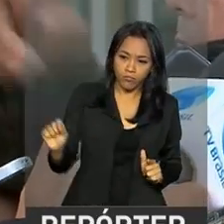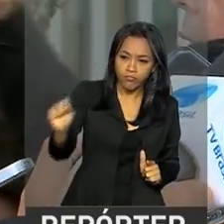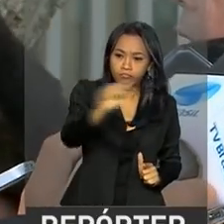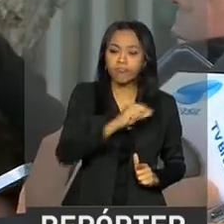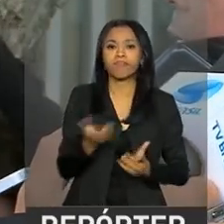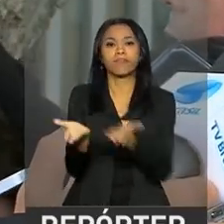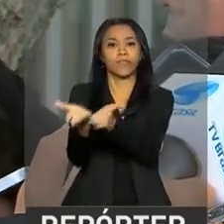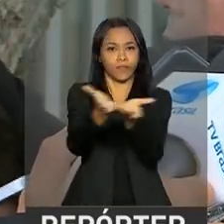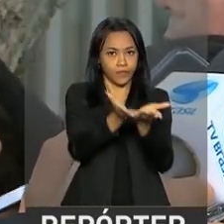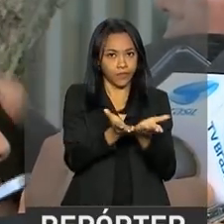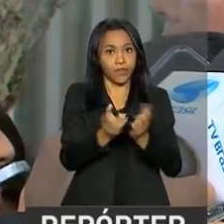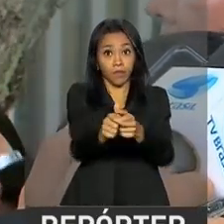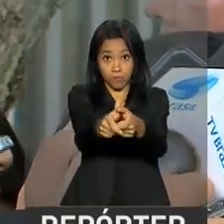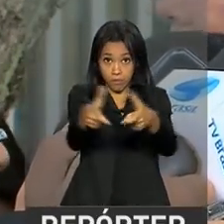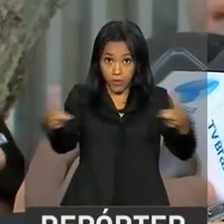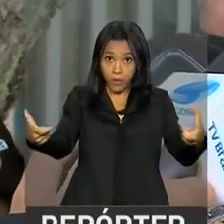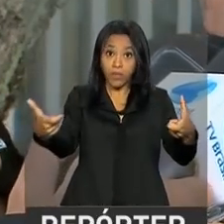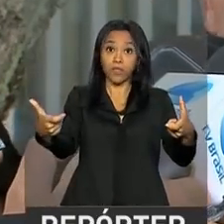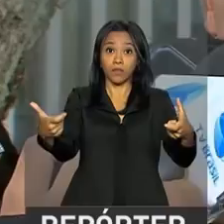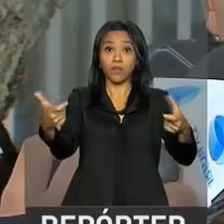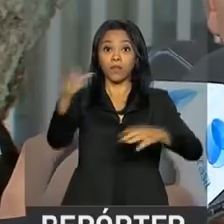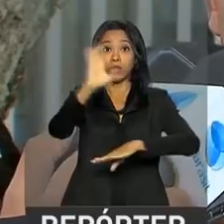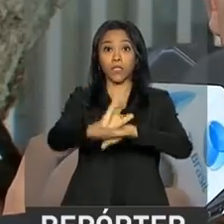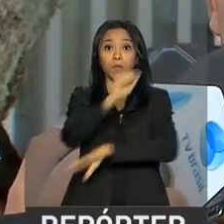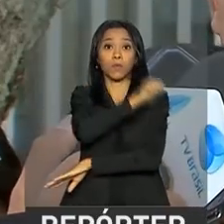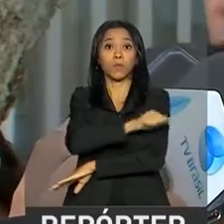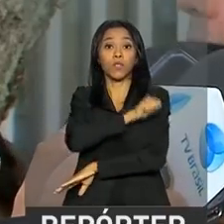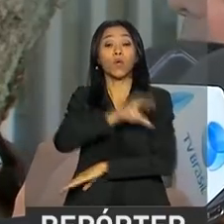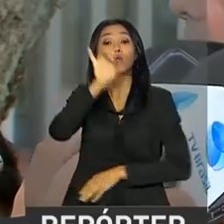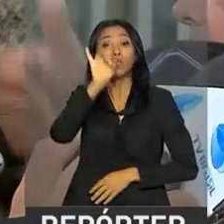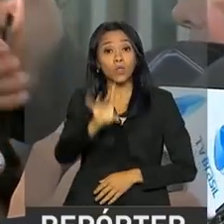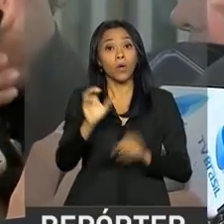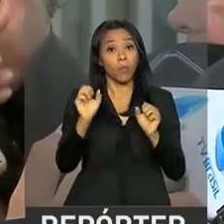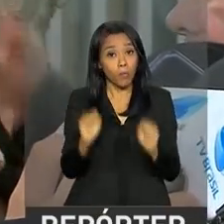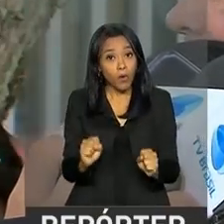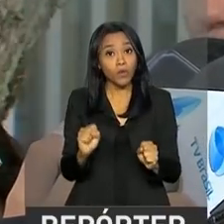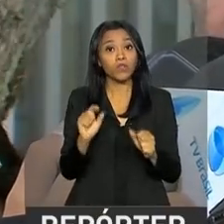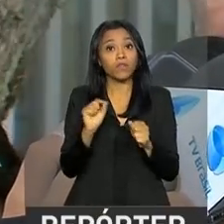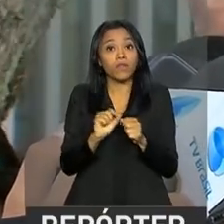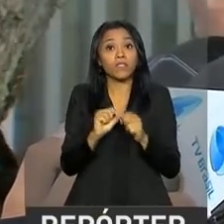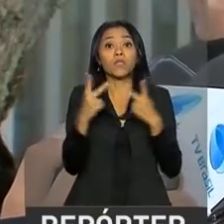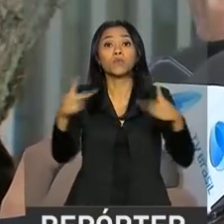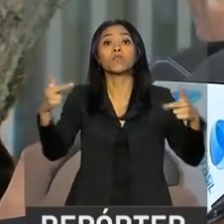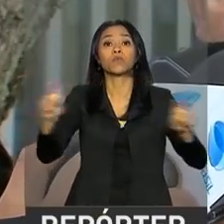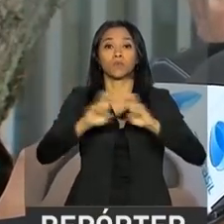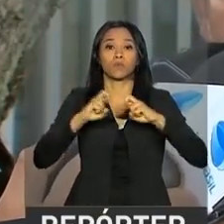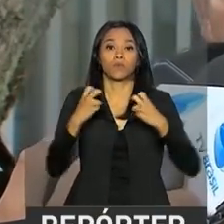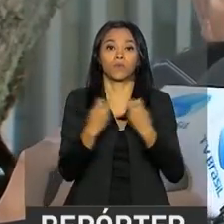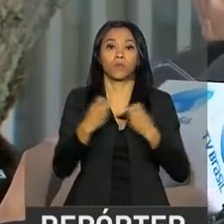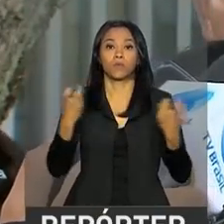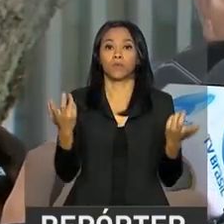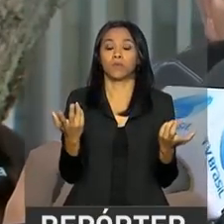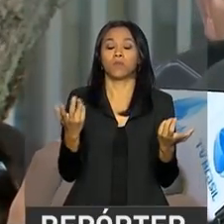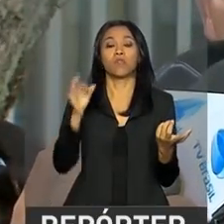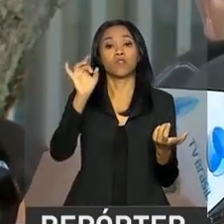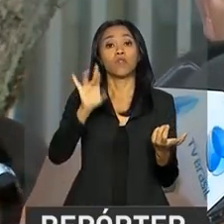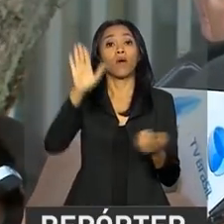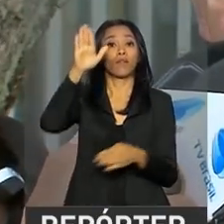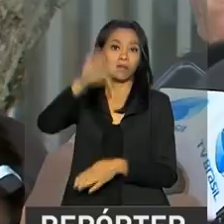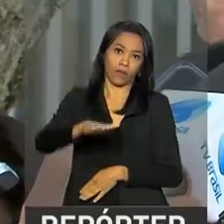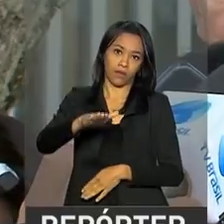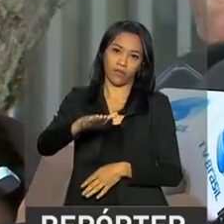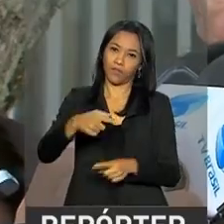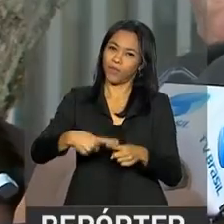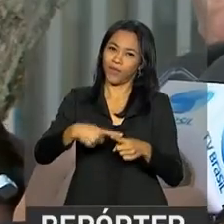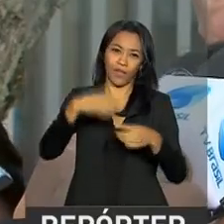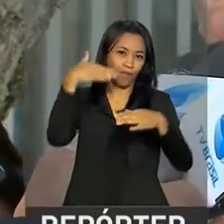em grande parte do rio de janeiro só podem realizar as suas missas de seus cultos à tarde porque